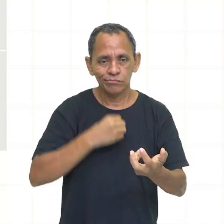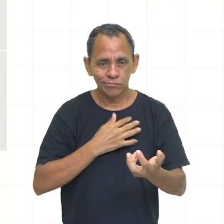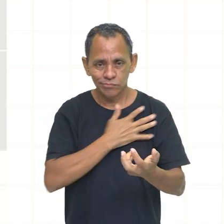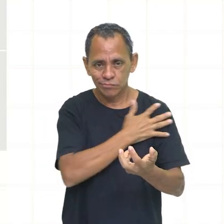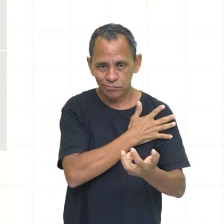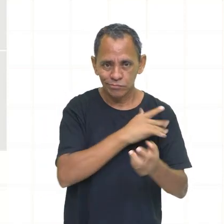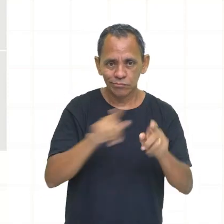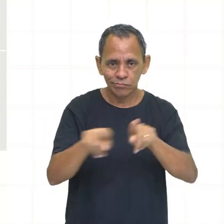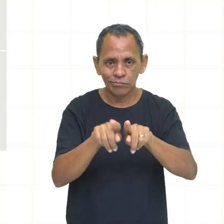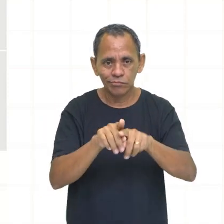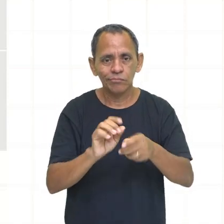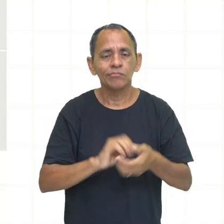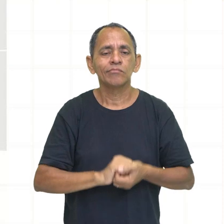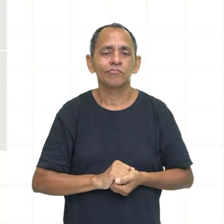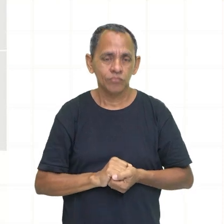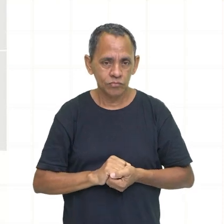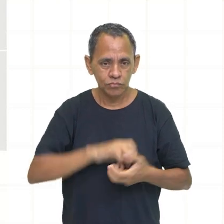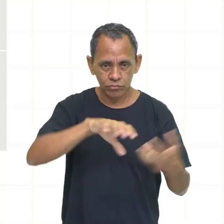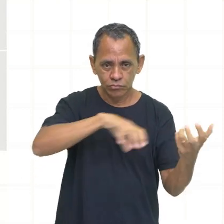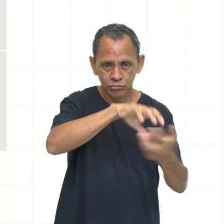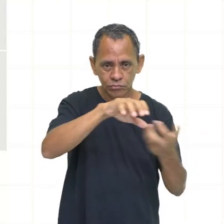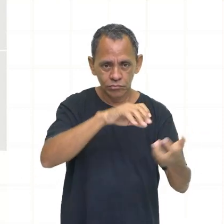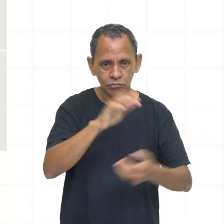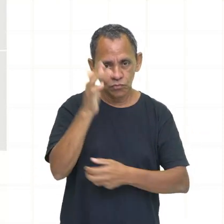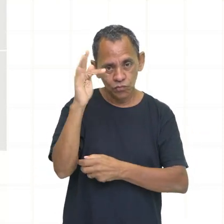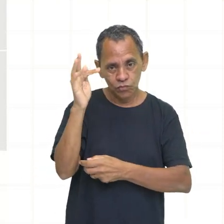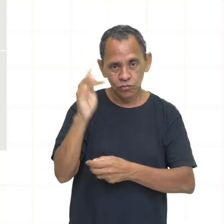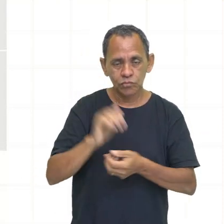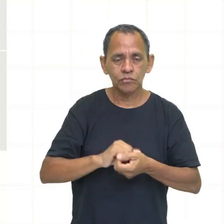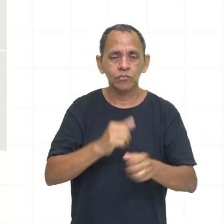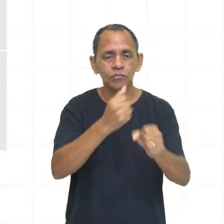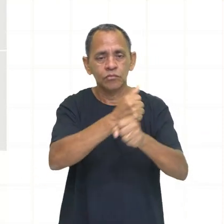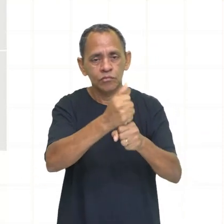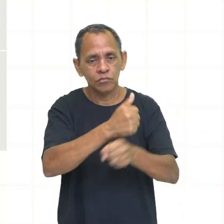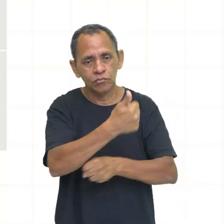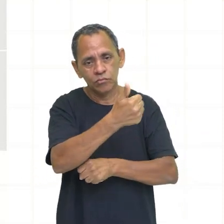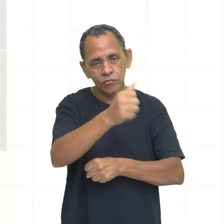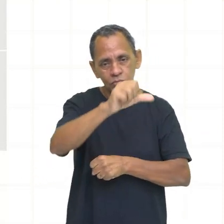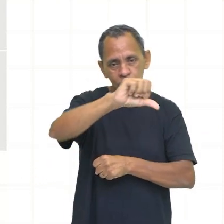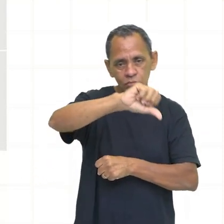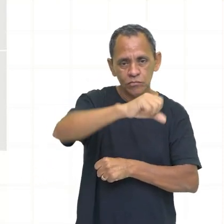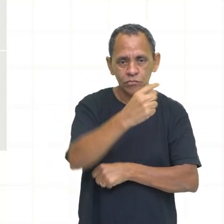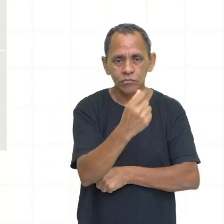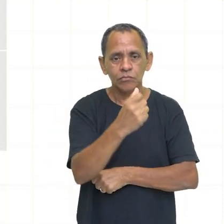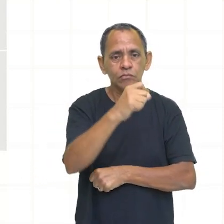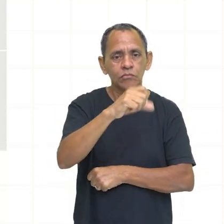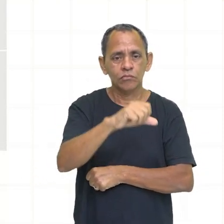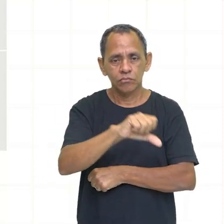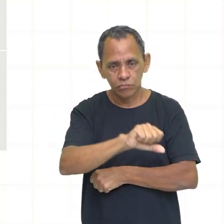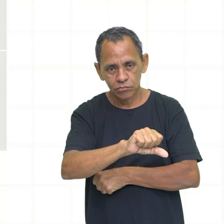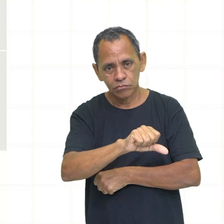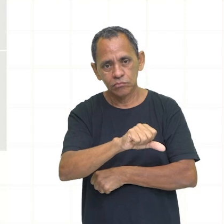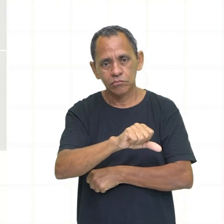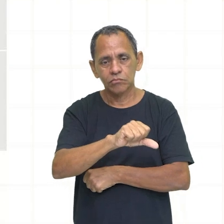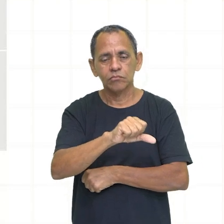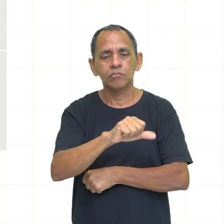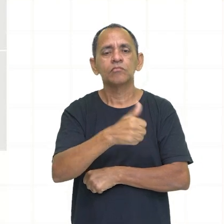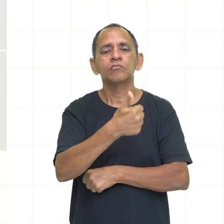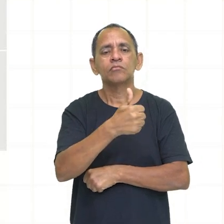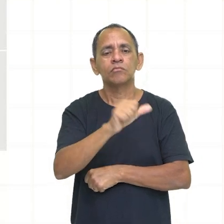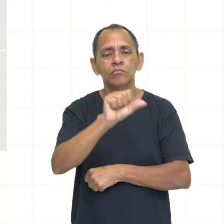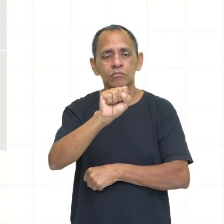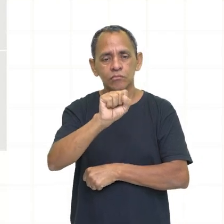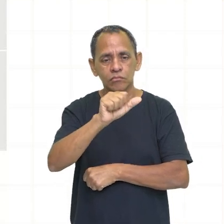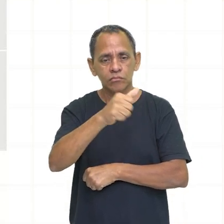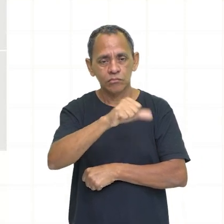Revolução Federalista. A Revolta da Armada, ela ocorre entre 1891 e